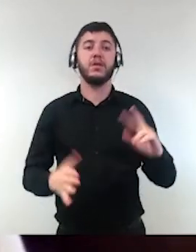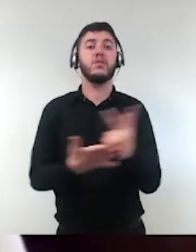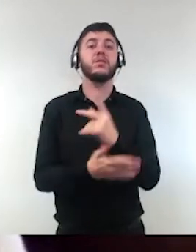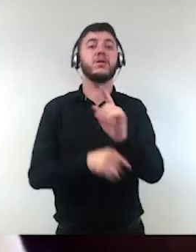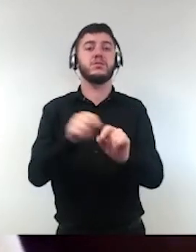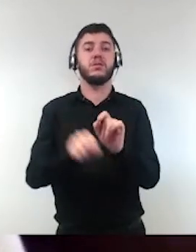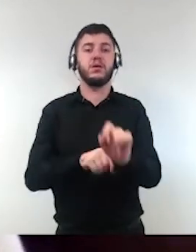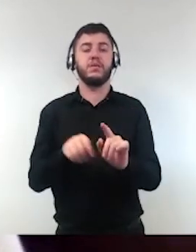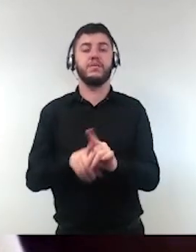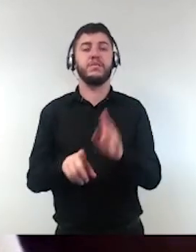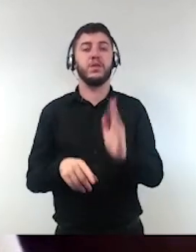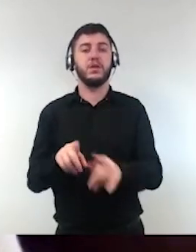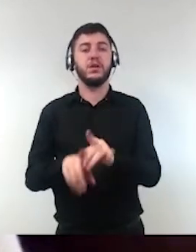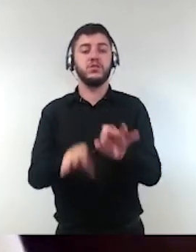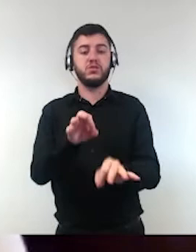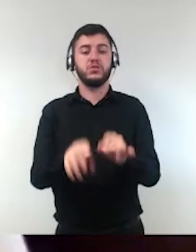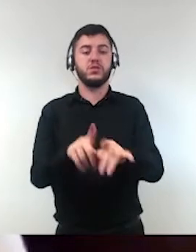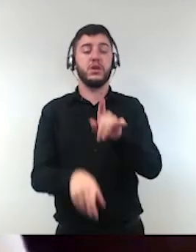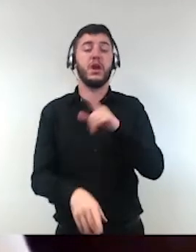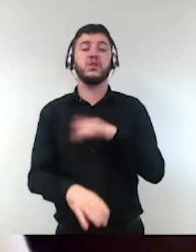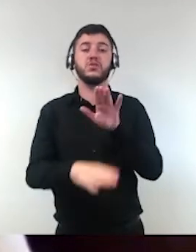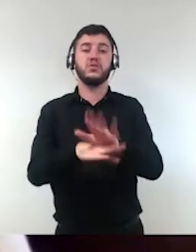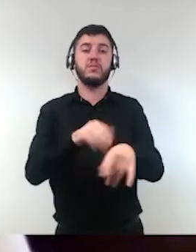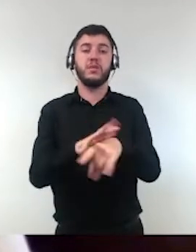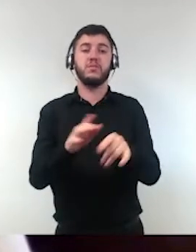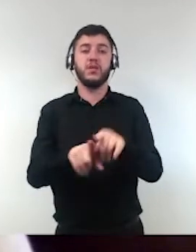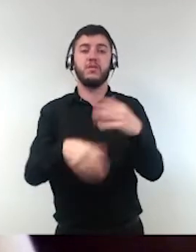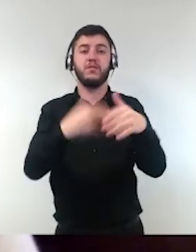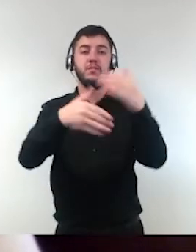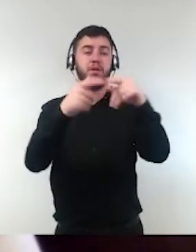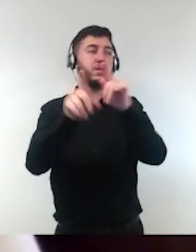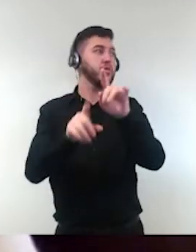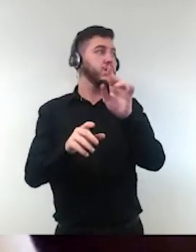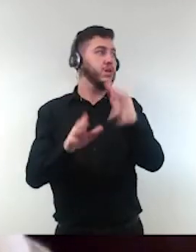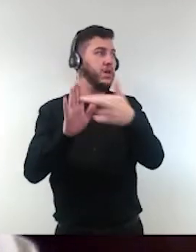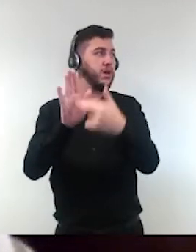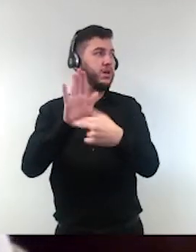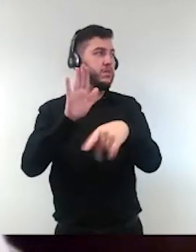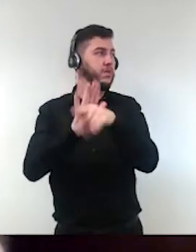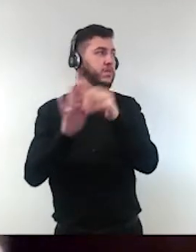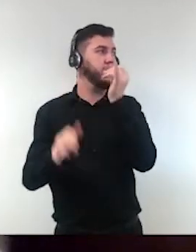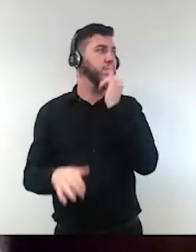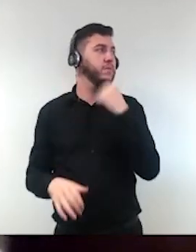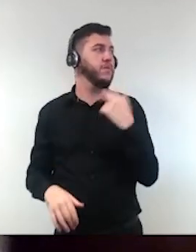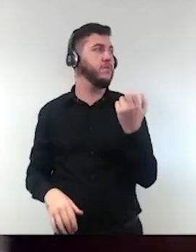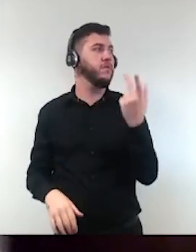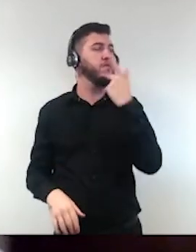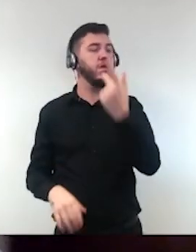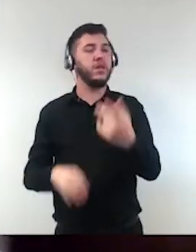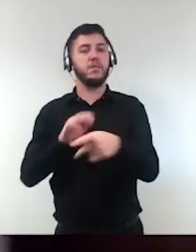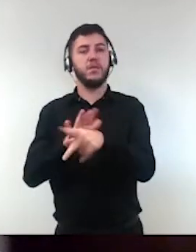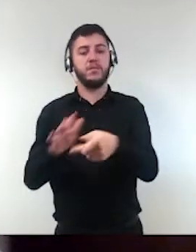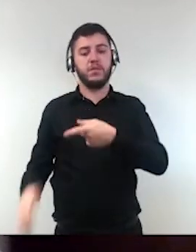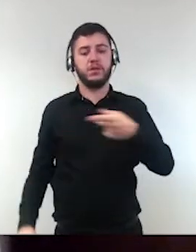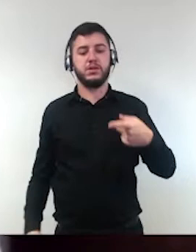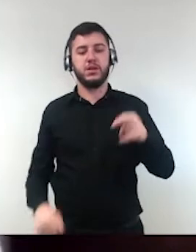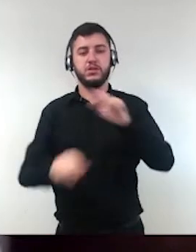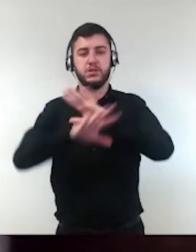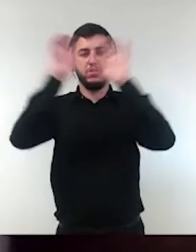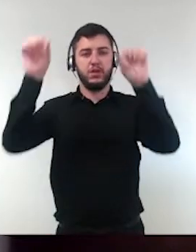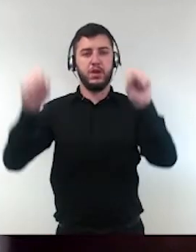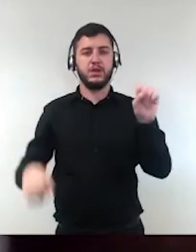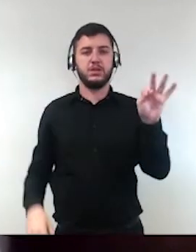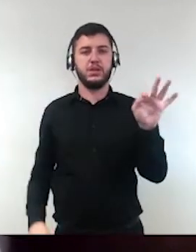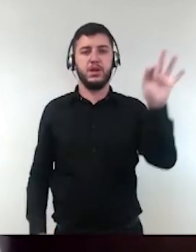desenvolvimento dos recursos tecnológicos. E aqui eu também faço um registro à administração do presidente do Supremo Tribunal Federal, o ministro